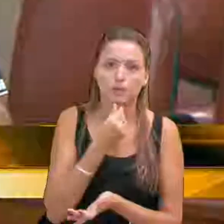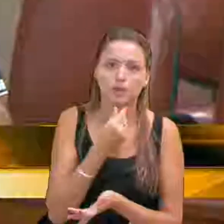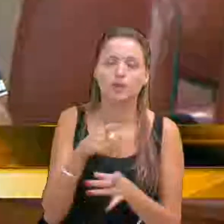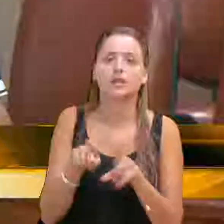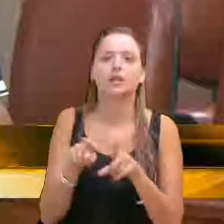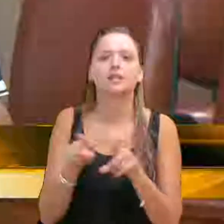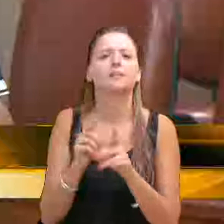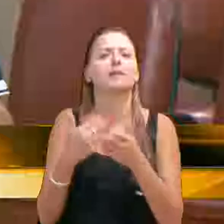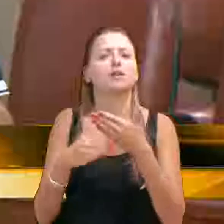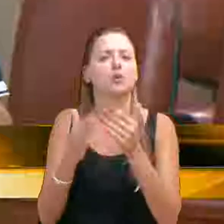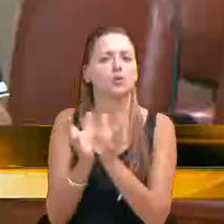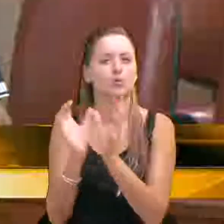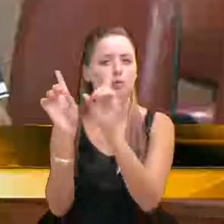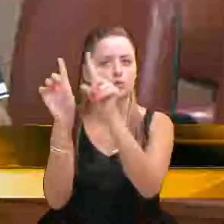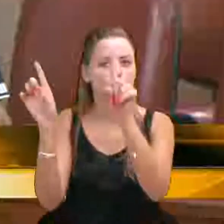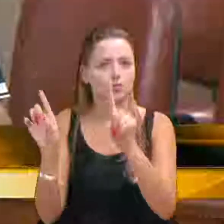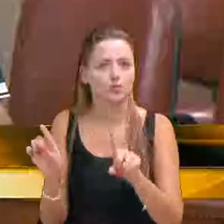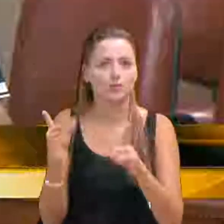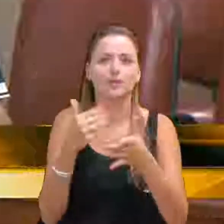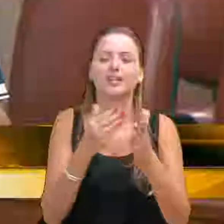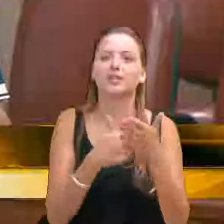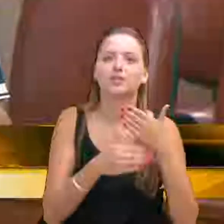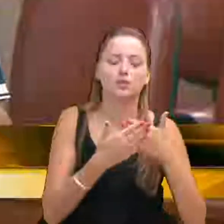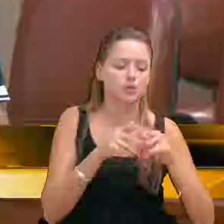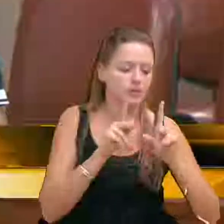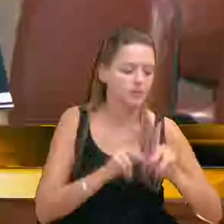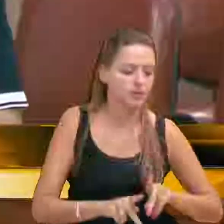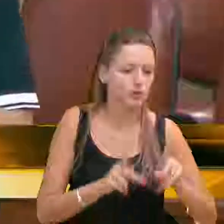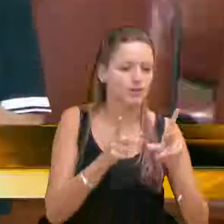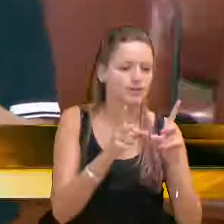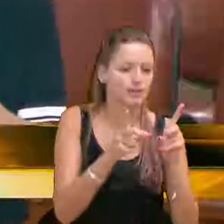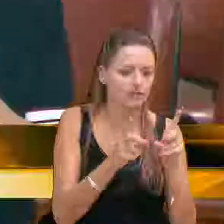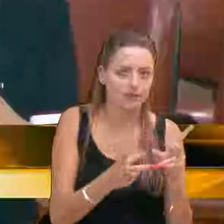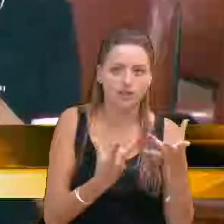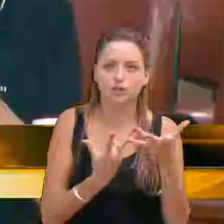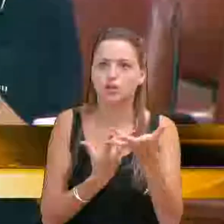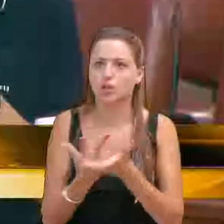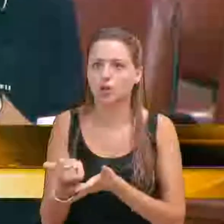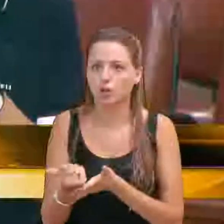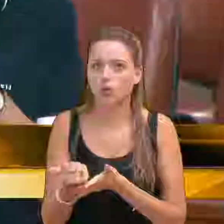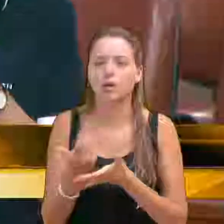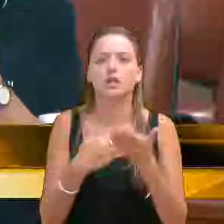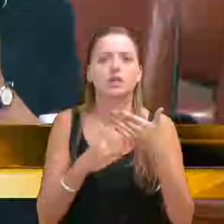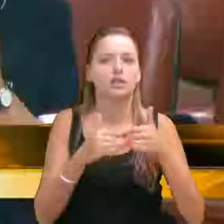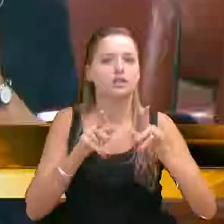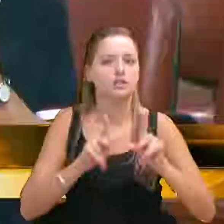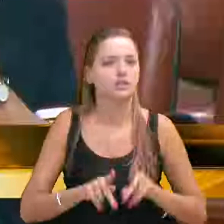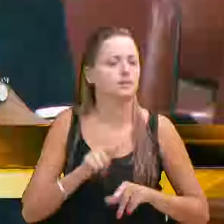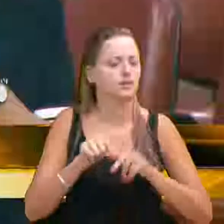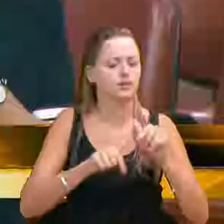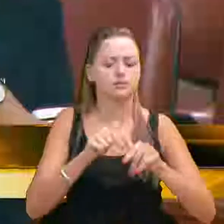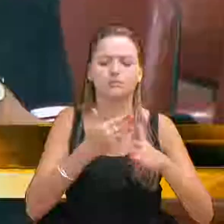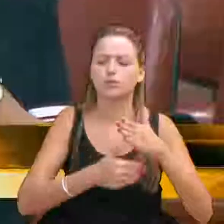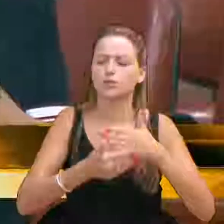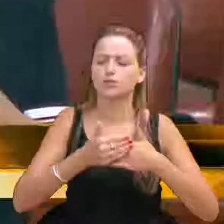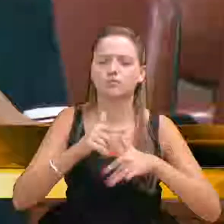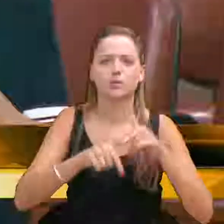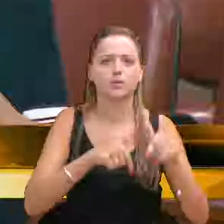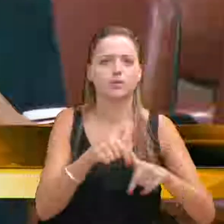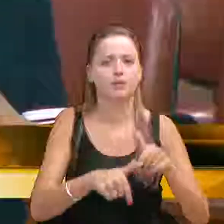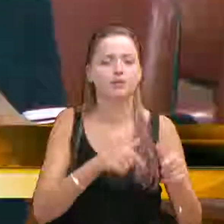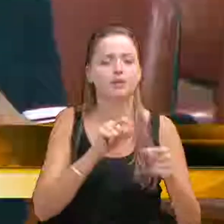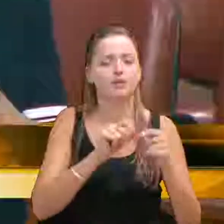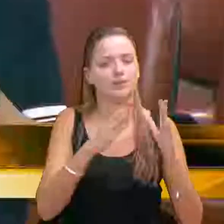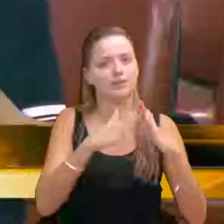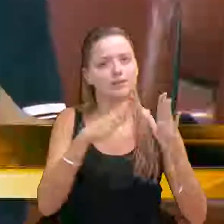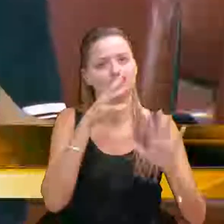equipe de funcionários, de colaboradores, vendedores, os entregadores, por todo o trabalho prestado pela